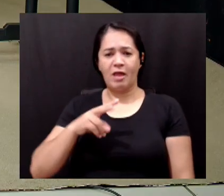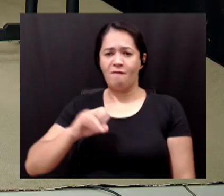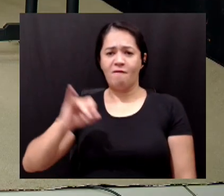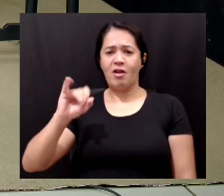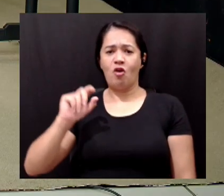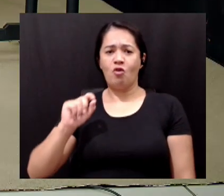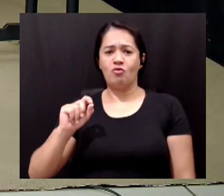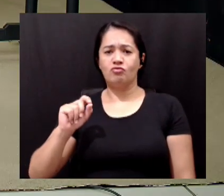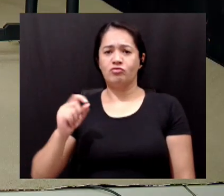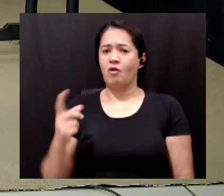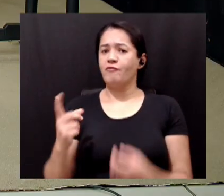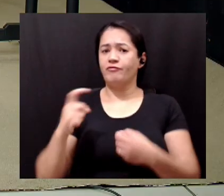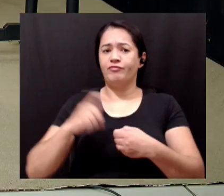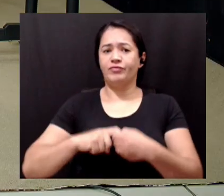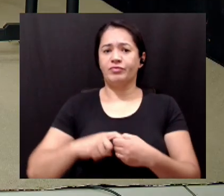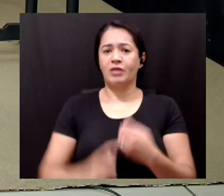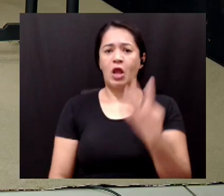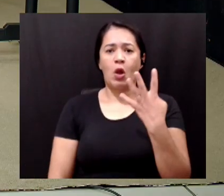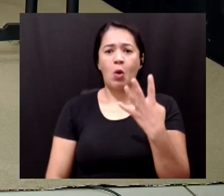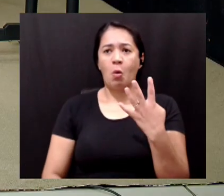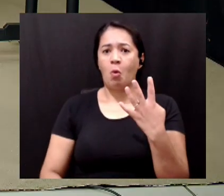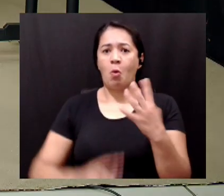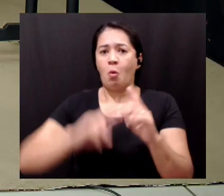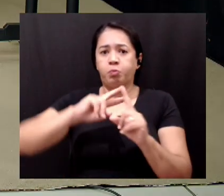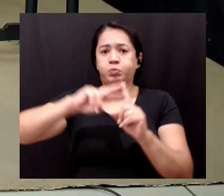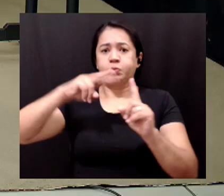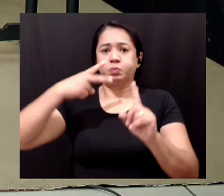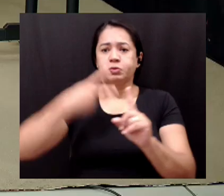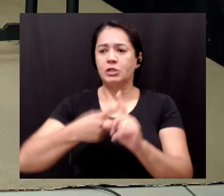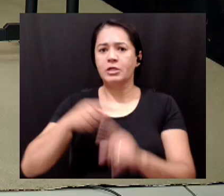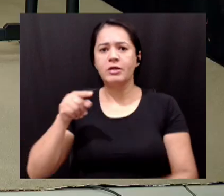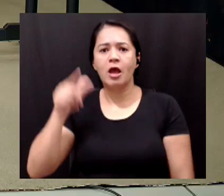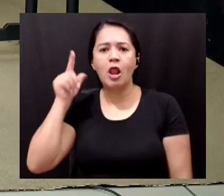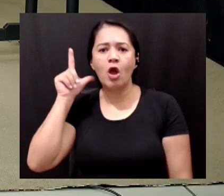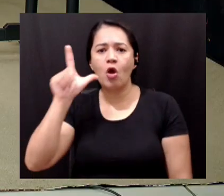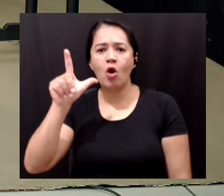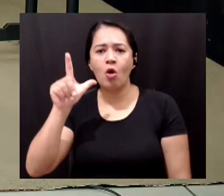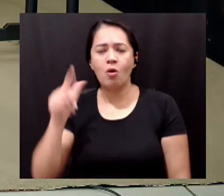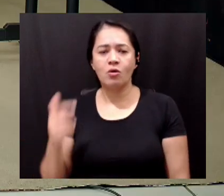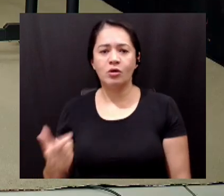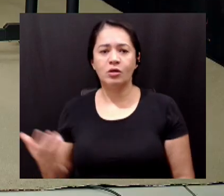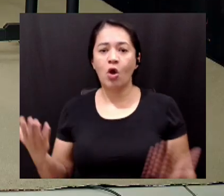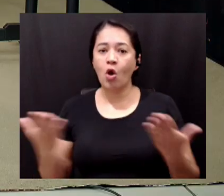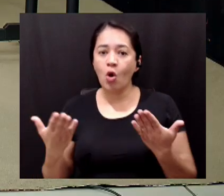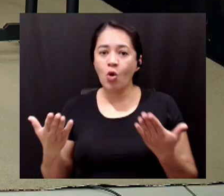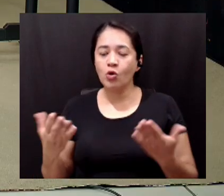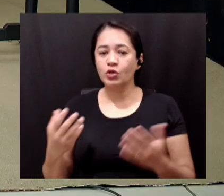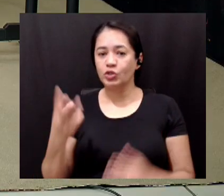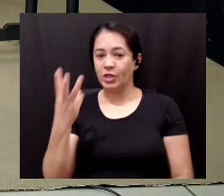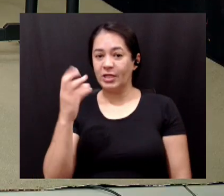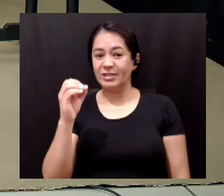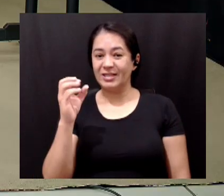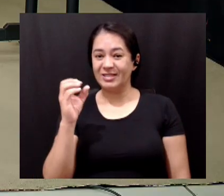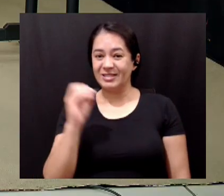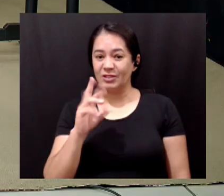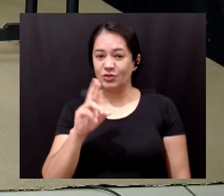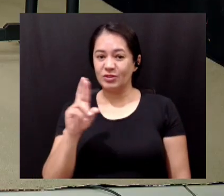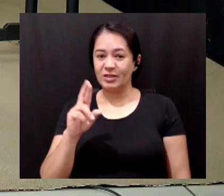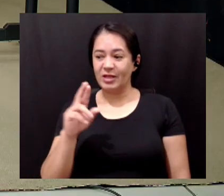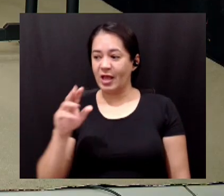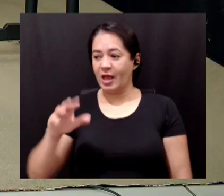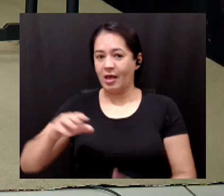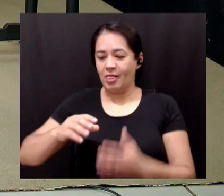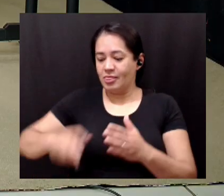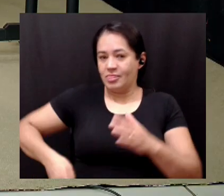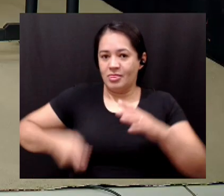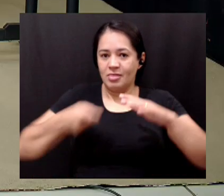5 vezes mais e ela vai conseguir. Então ela tira R$300 hoje, mas aí ela tem a esperança de conseguir recuperar